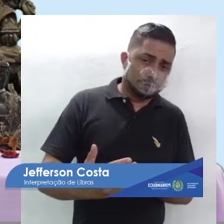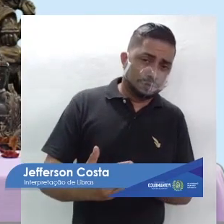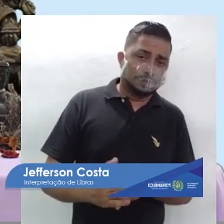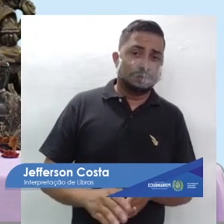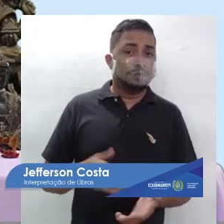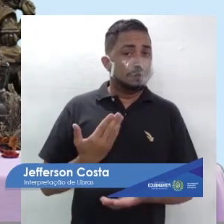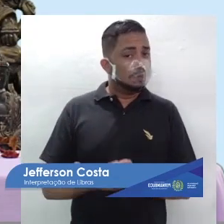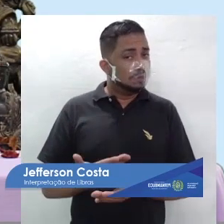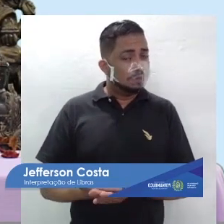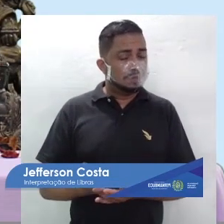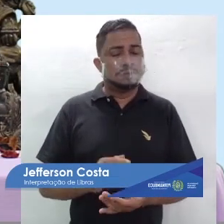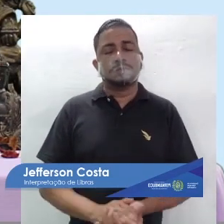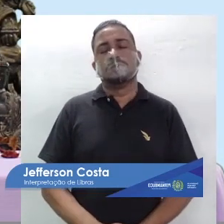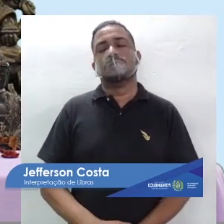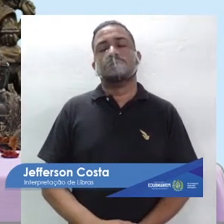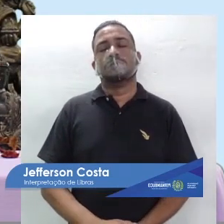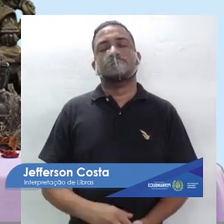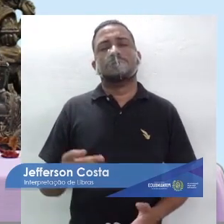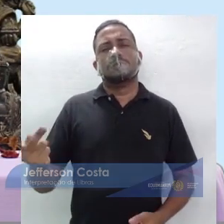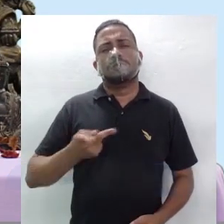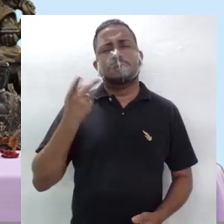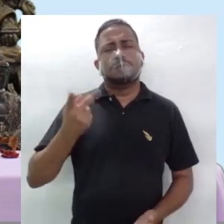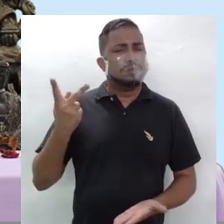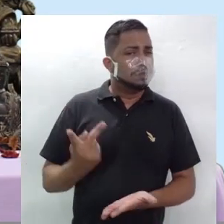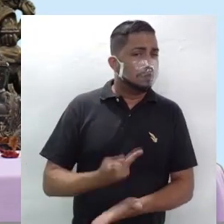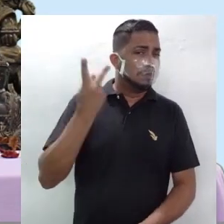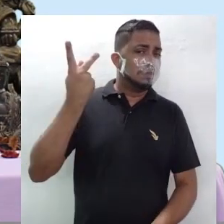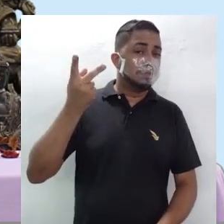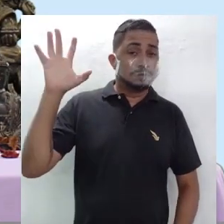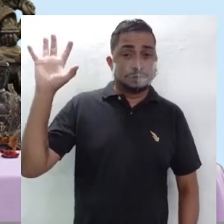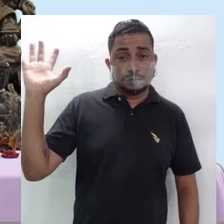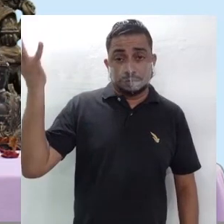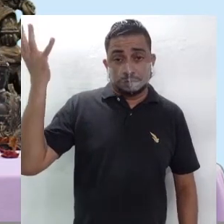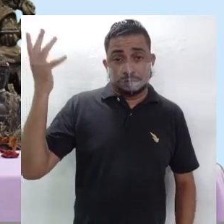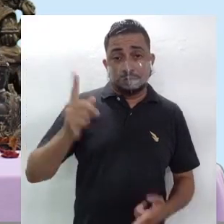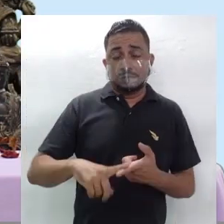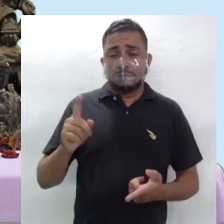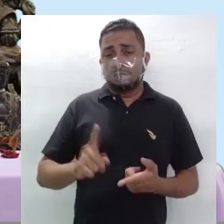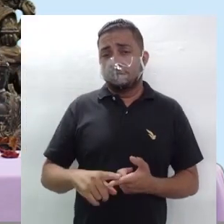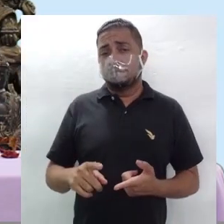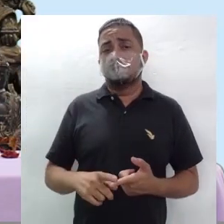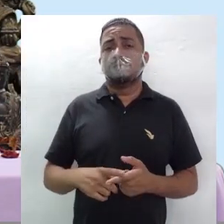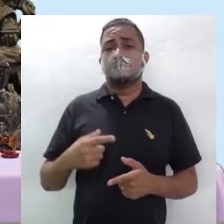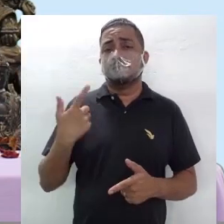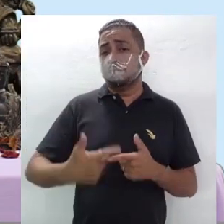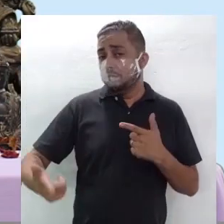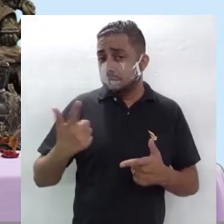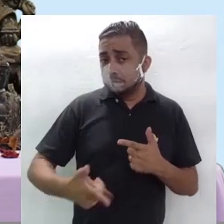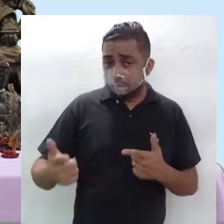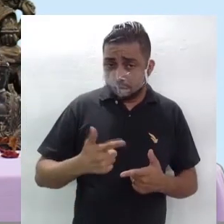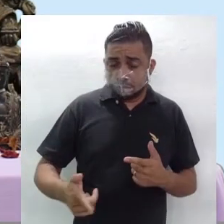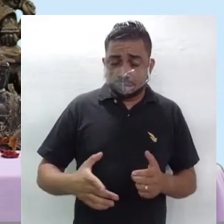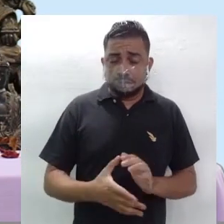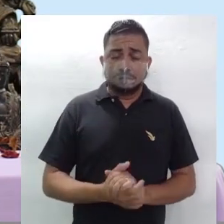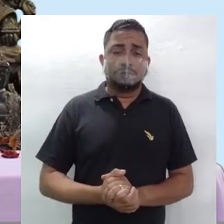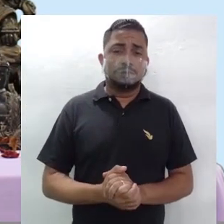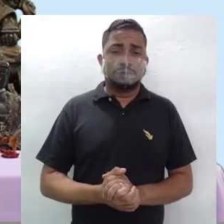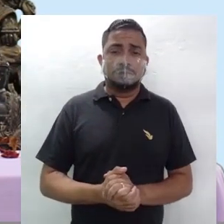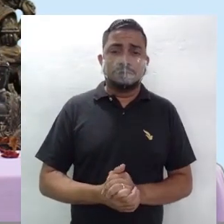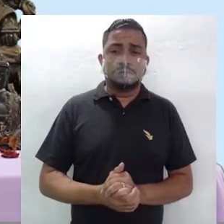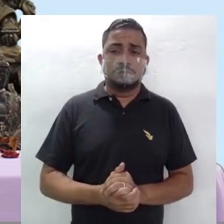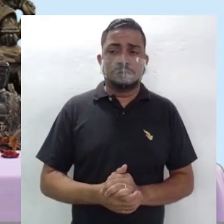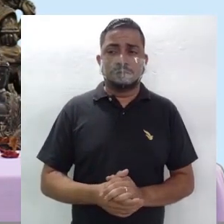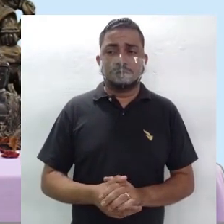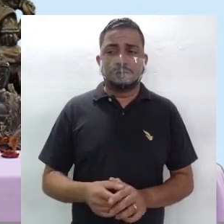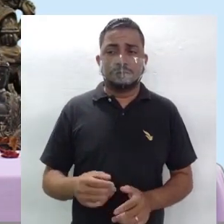uma aula. Falando sobre impactos ambientais e sobre essas catástrofes. Está enrolando um pouco a